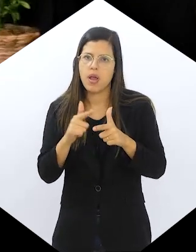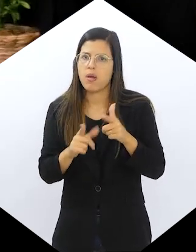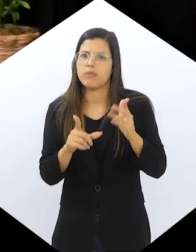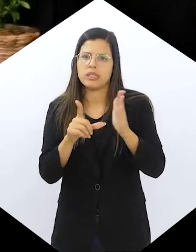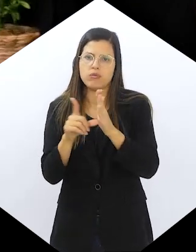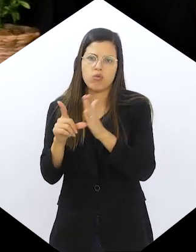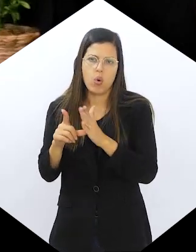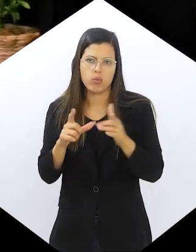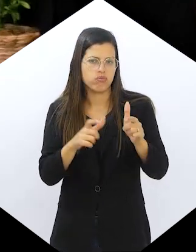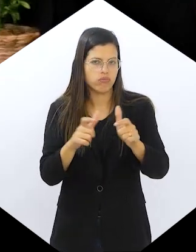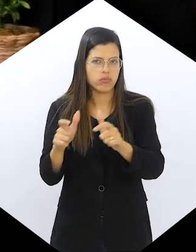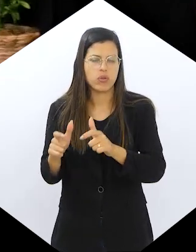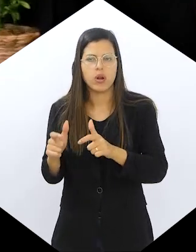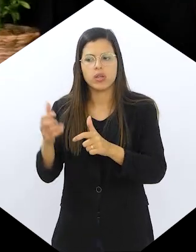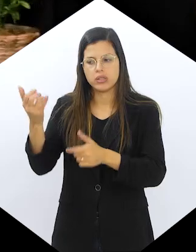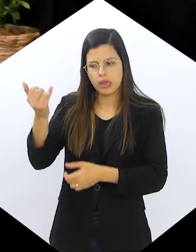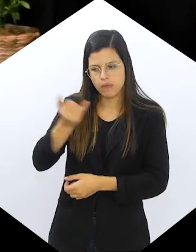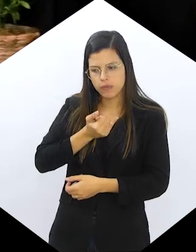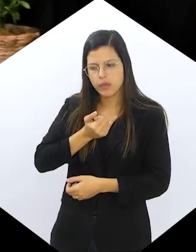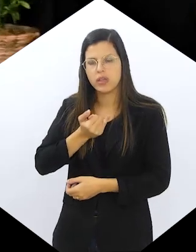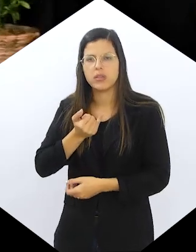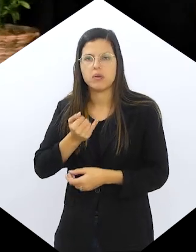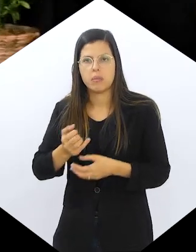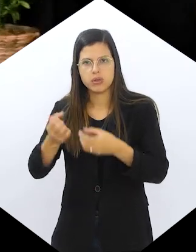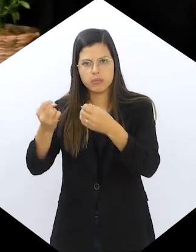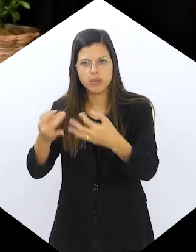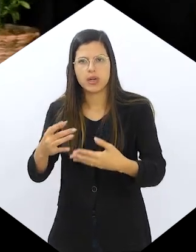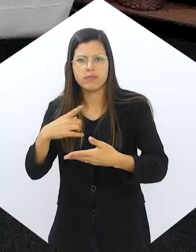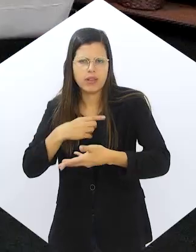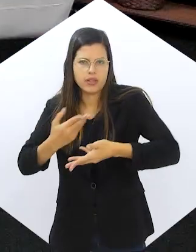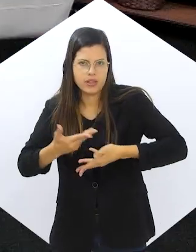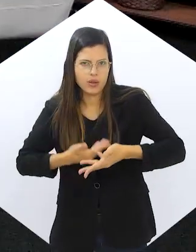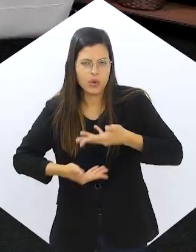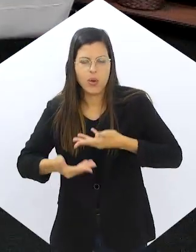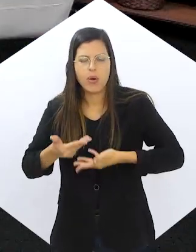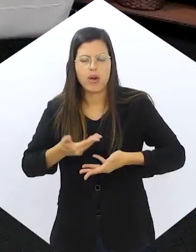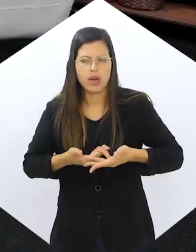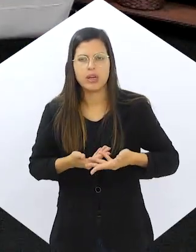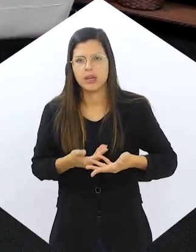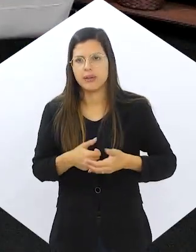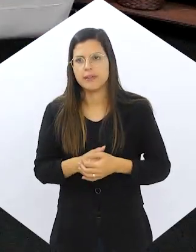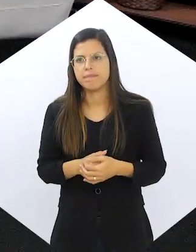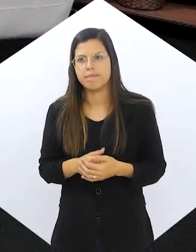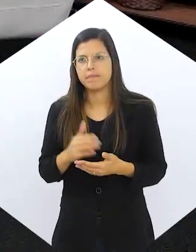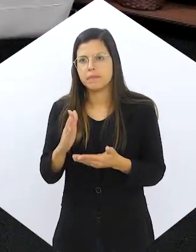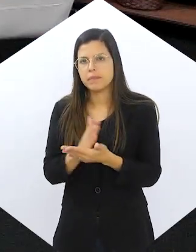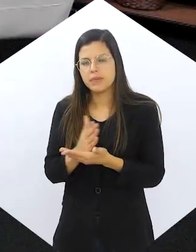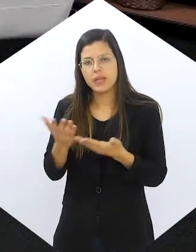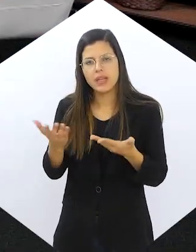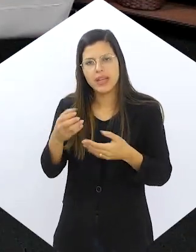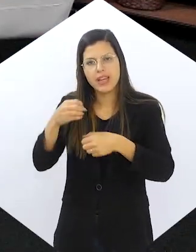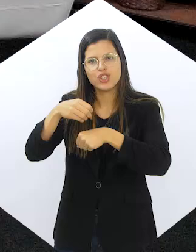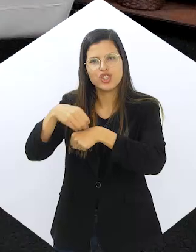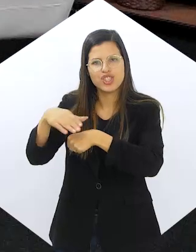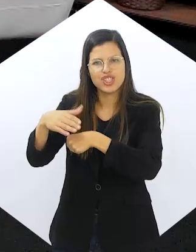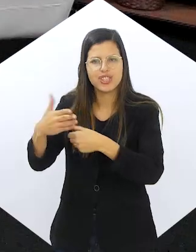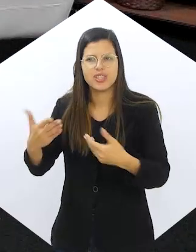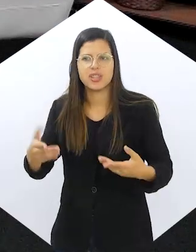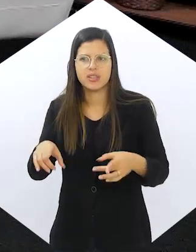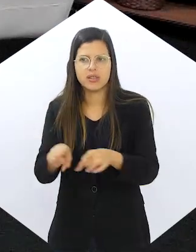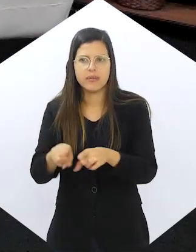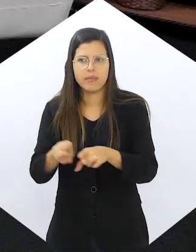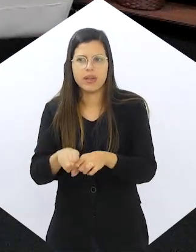em algum estabelecimento, eles falam com a gente para falar. Existe essa troca também. Existe essa troca. Às vezes eles querem alguma dica de algum lugar,